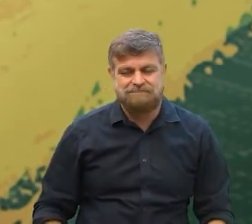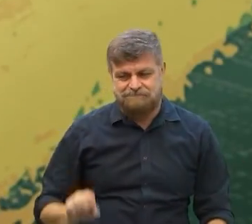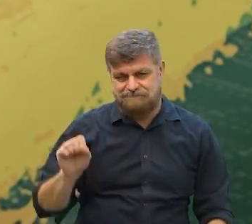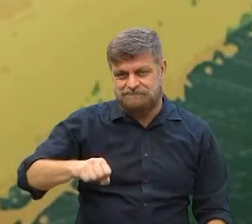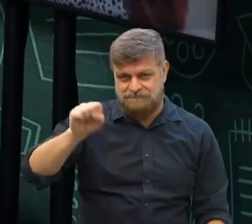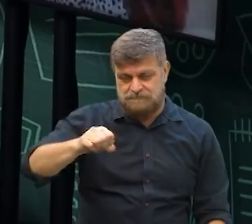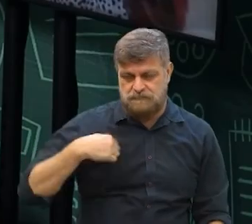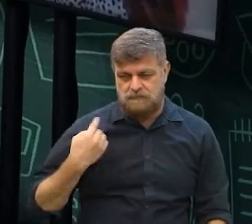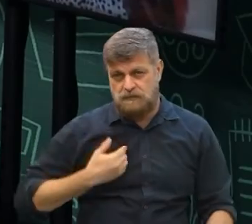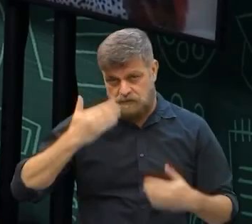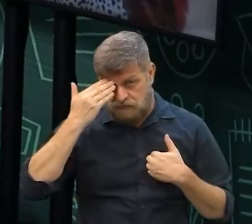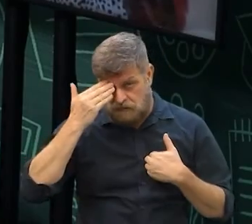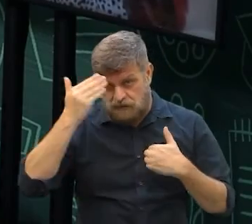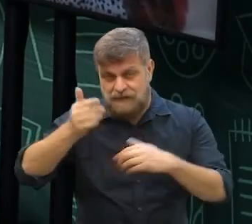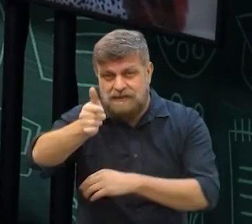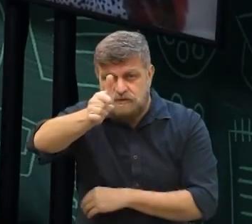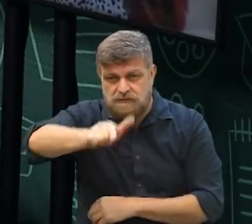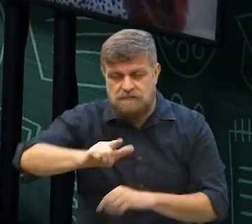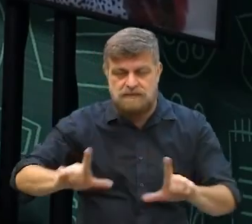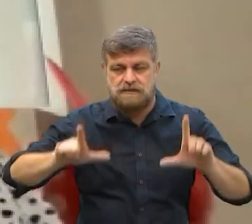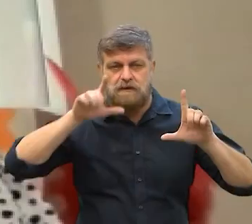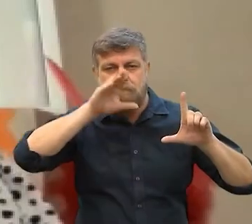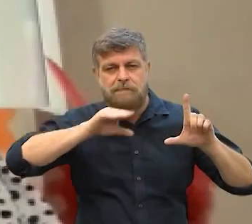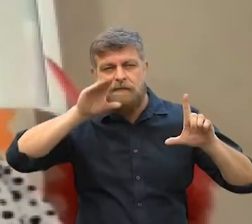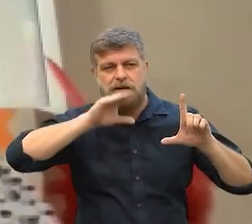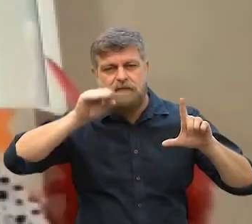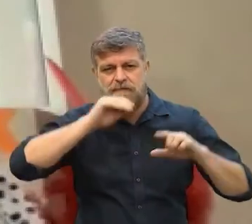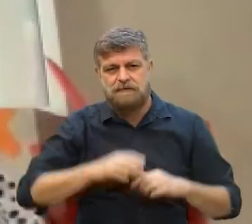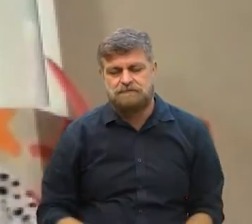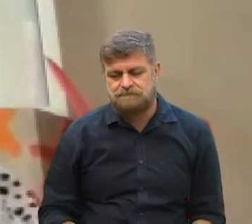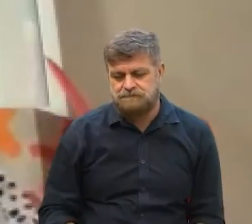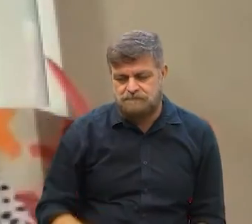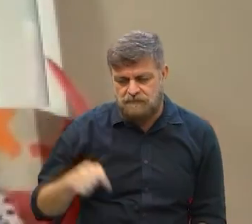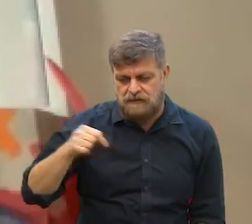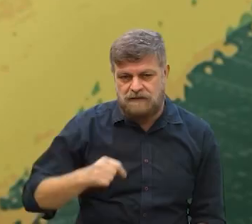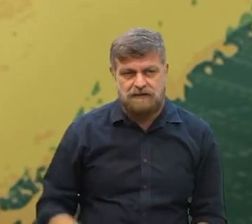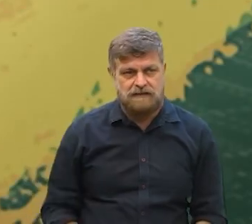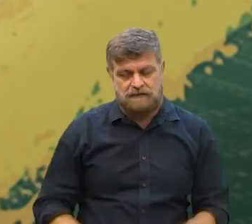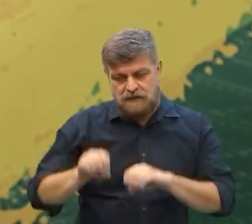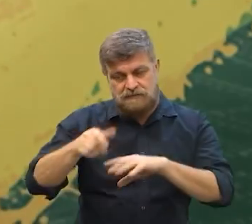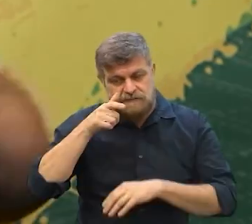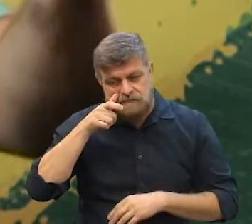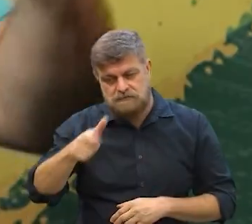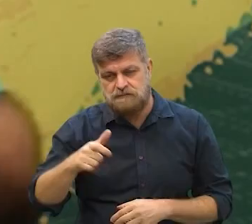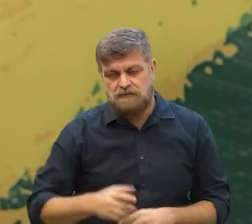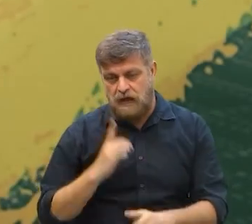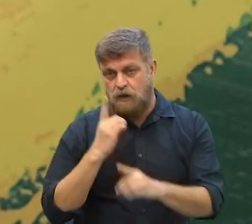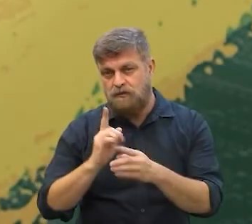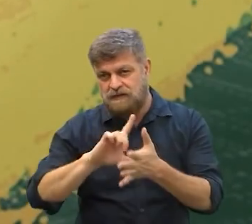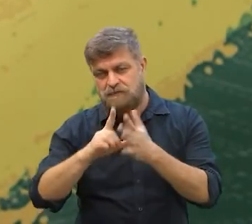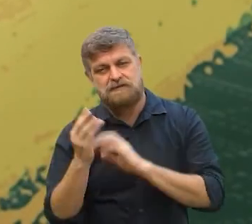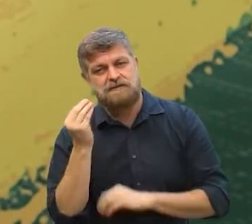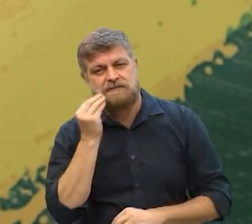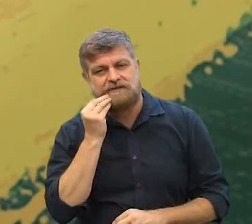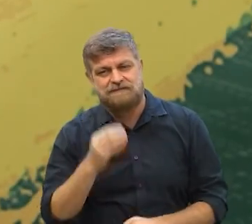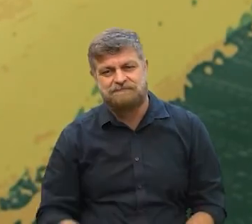super claro, e a gente agradece mais uma vez a sua participação aqui no quadro De Olho na Educação, e até a próxima